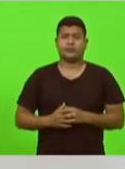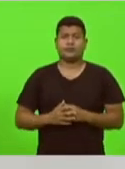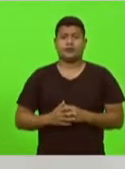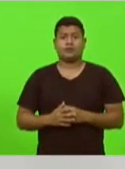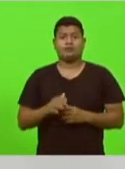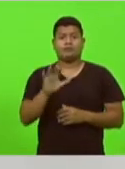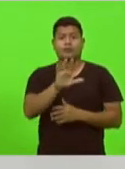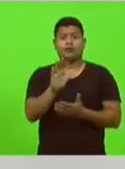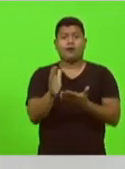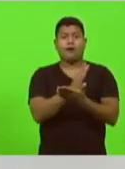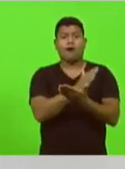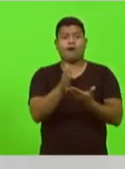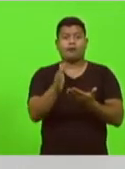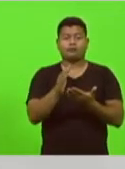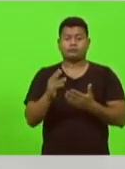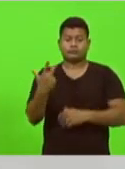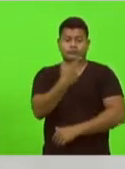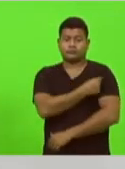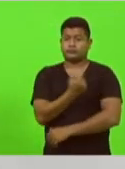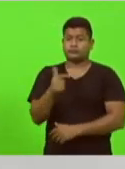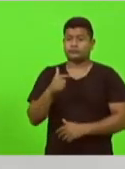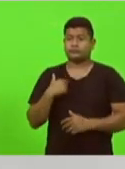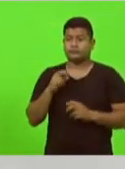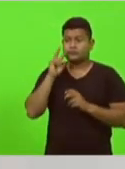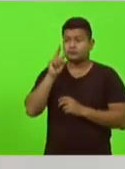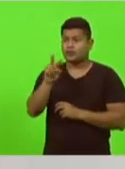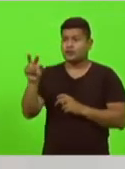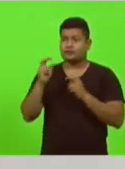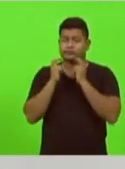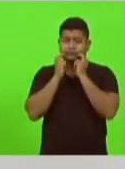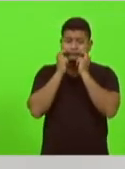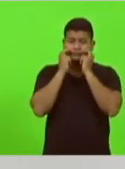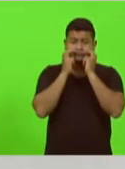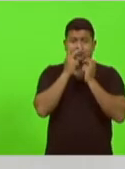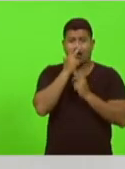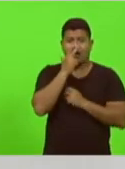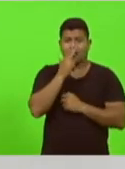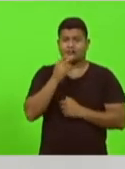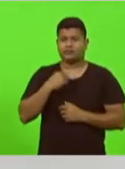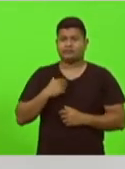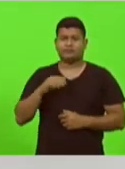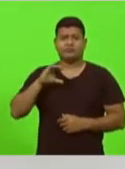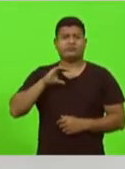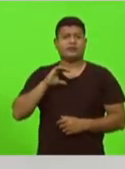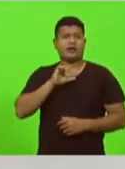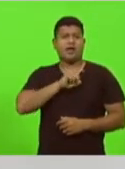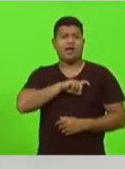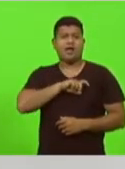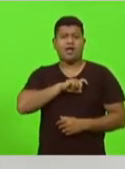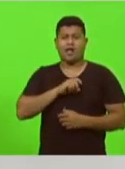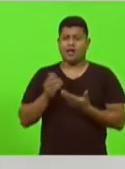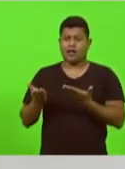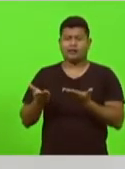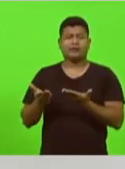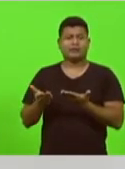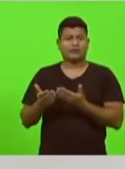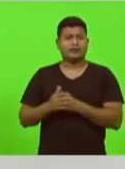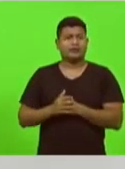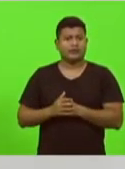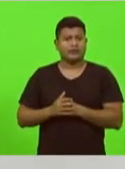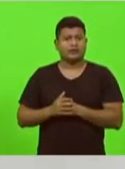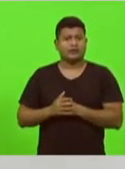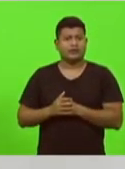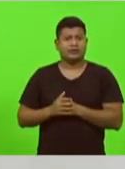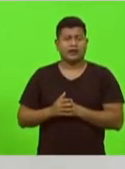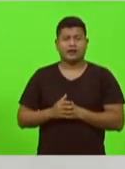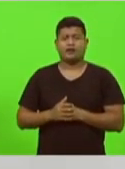constrangendo os demais, indiretamente chamando-os de covarde. Ela disse que acreditava na ciência e não